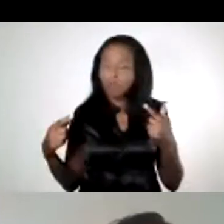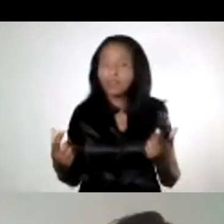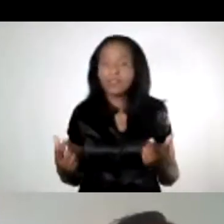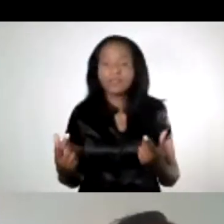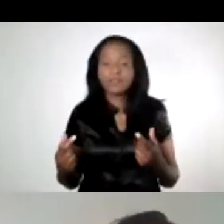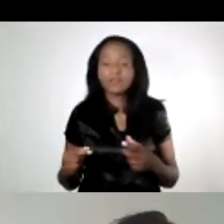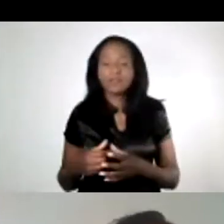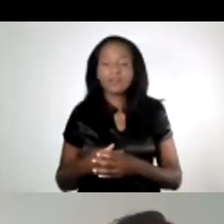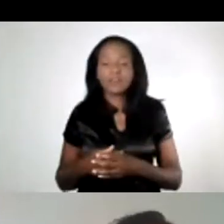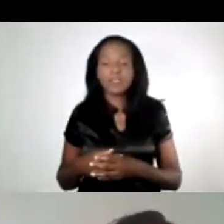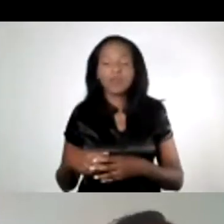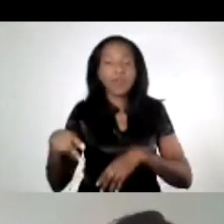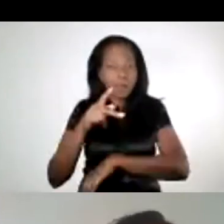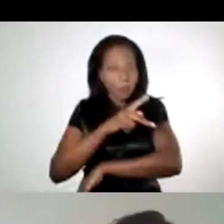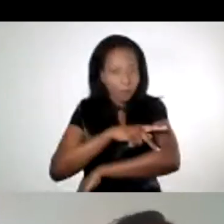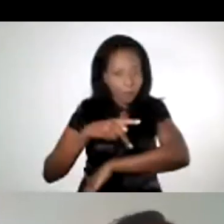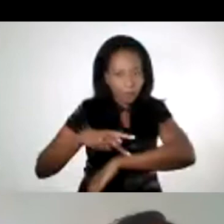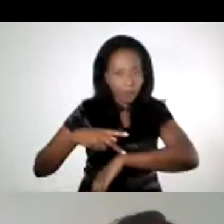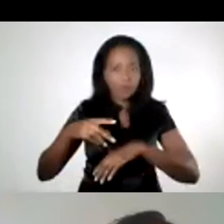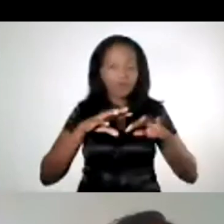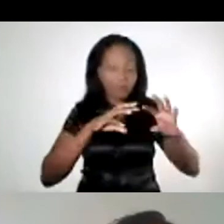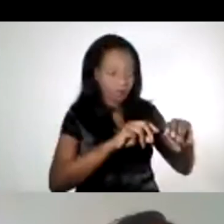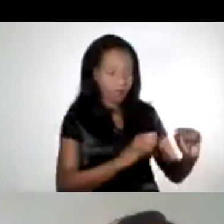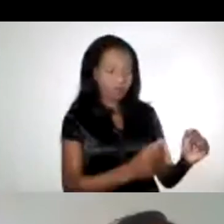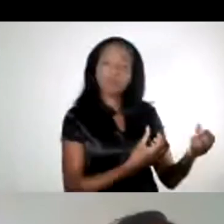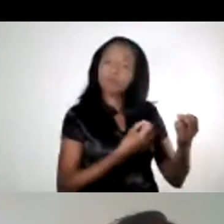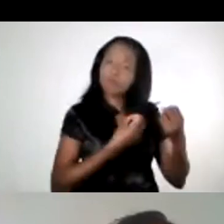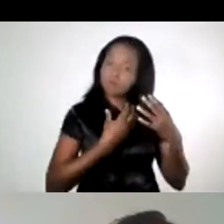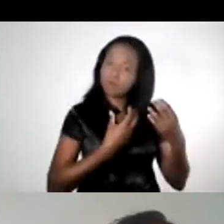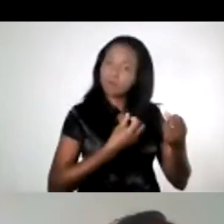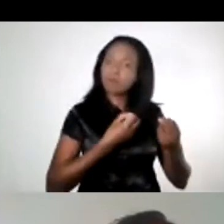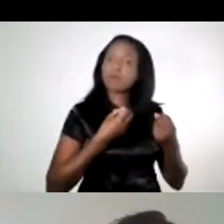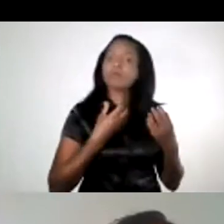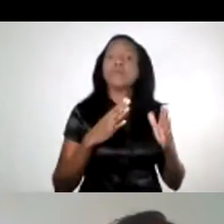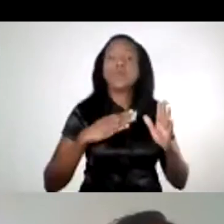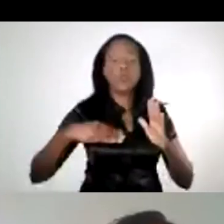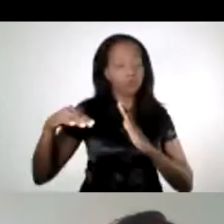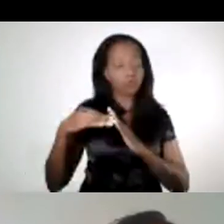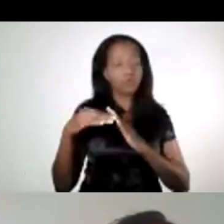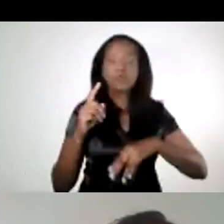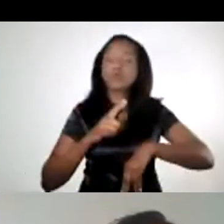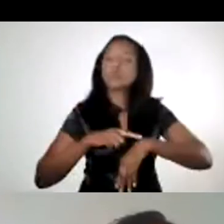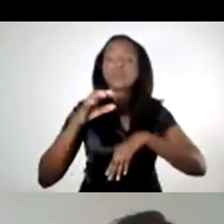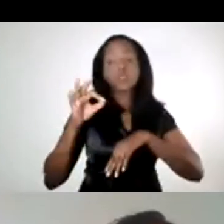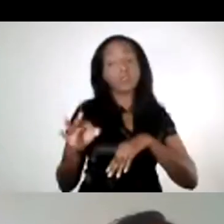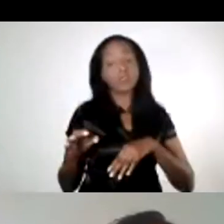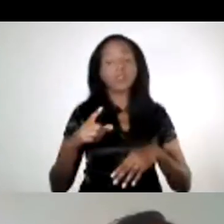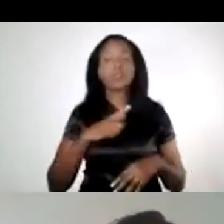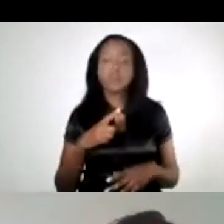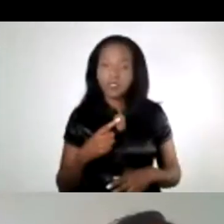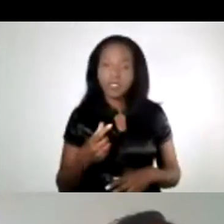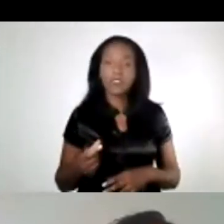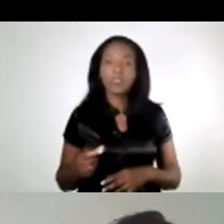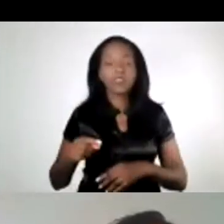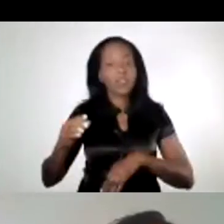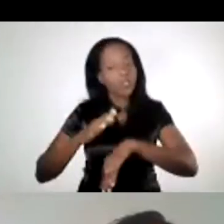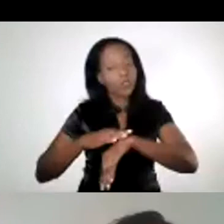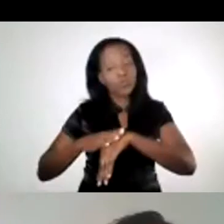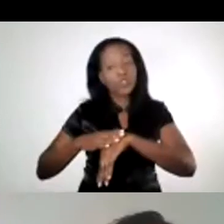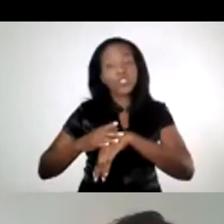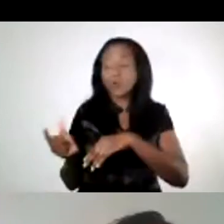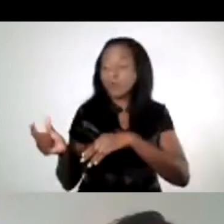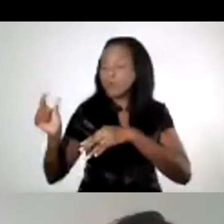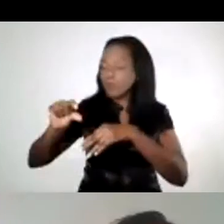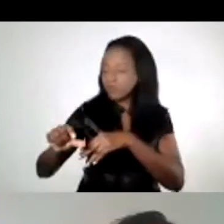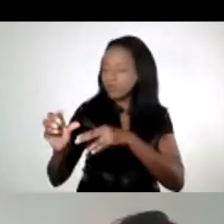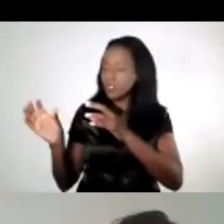própria pedagogia da terra ensina para a gente que tudo tem o seu tempo. Tem o tempo do plantio de determinado cultivar, tem o tempo